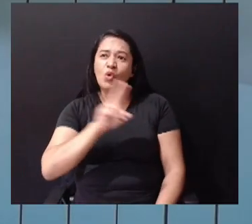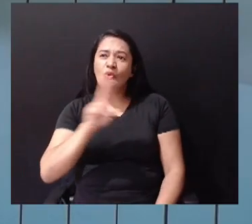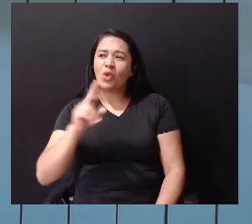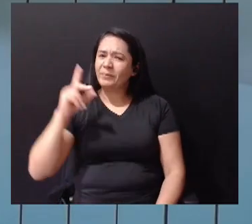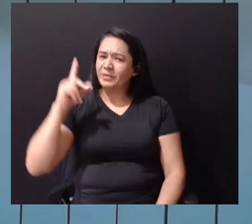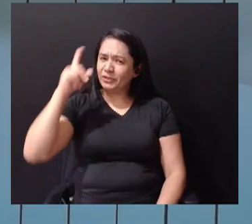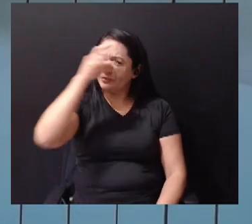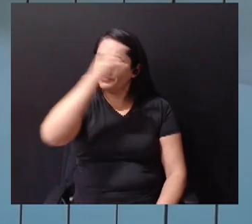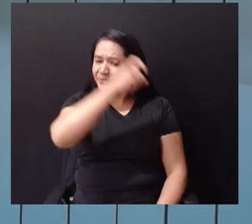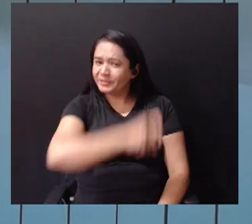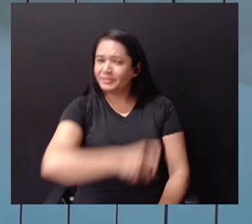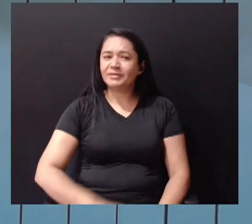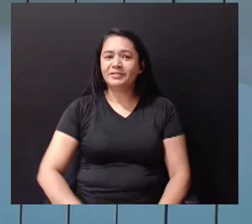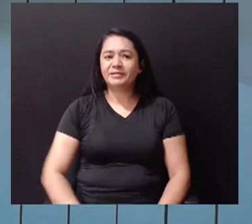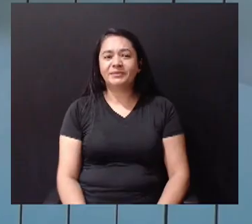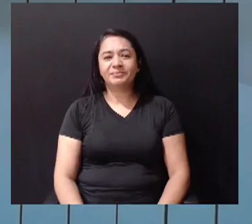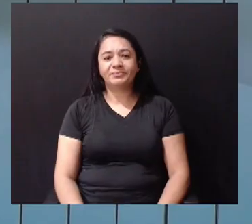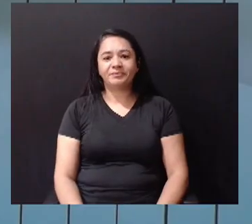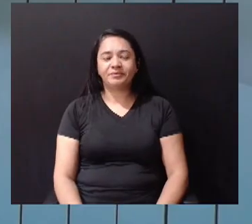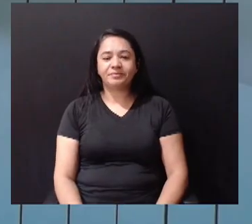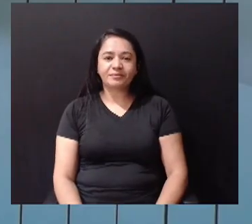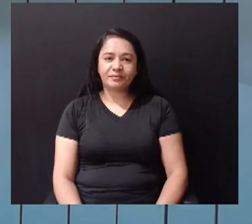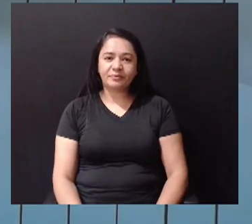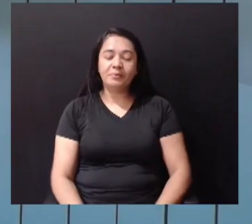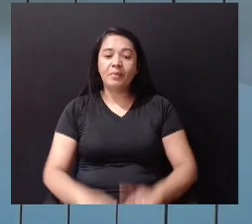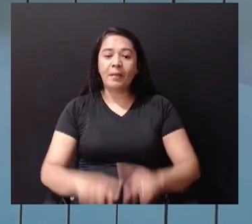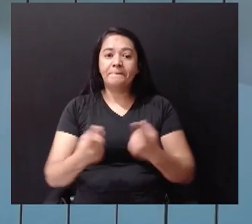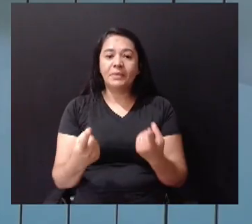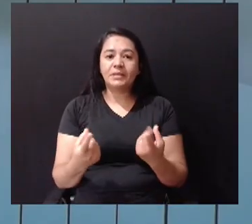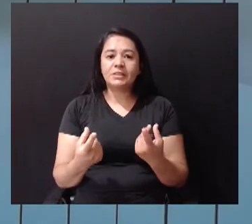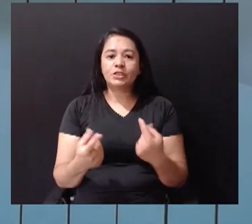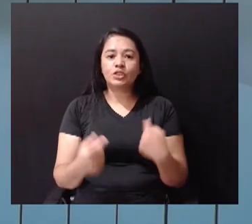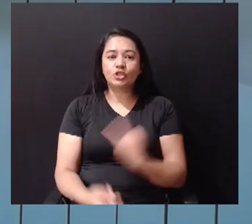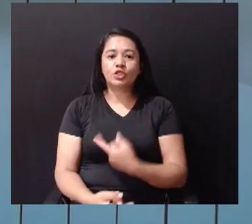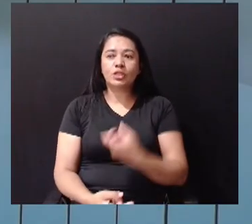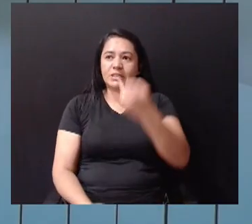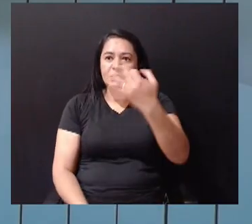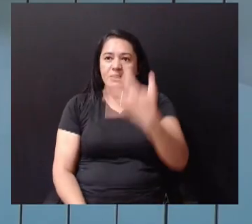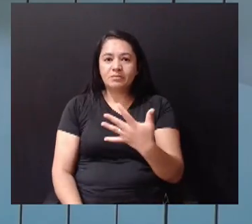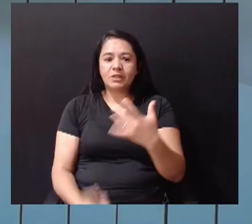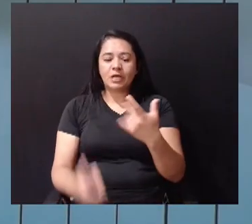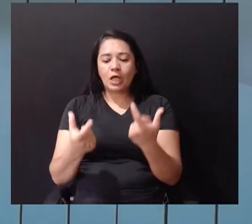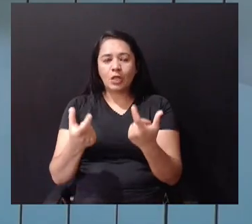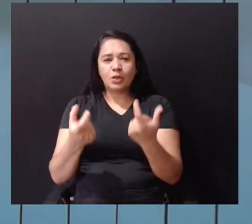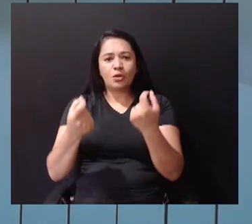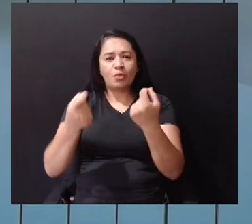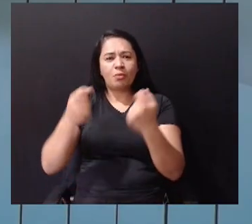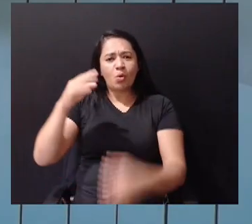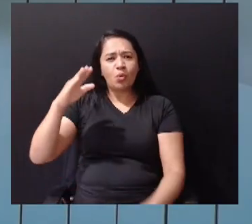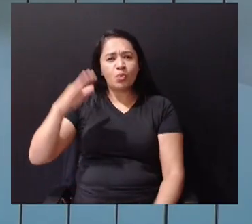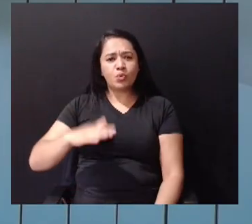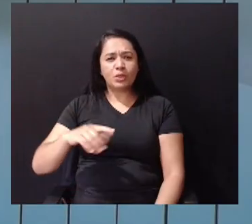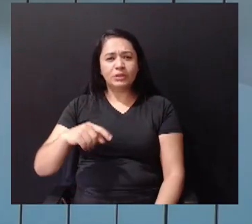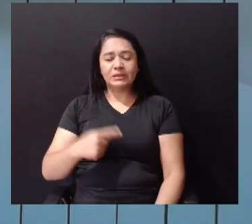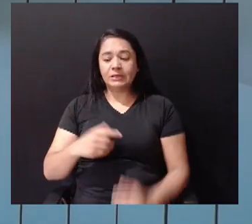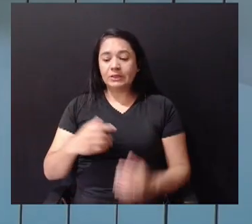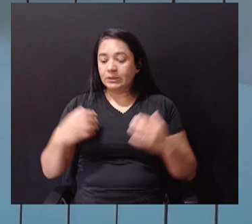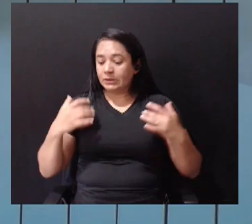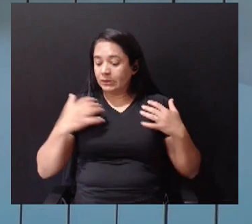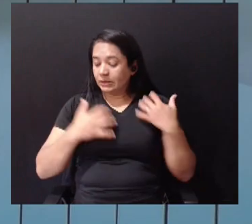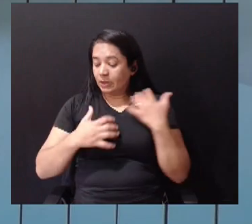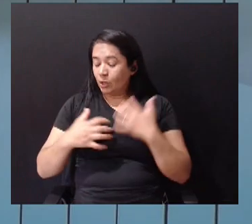né? Mas que é algo que, quando a gente fala que é um tumor maligno, já nos causa uma sensação